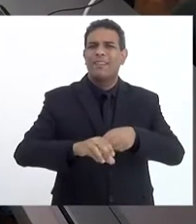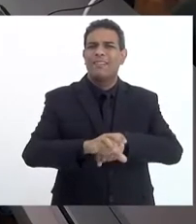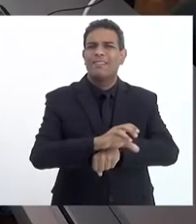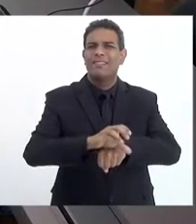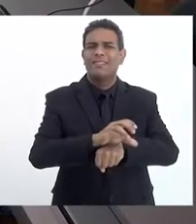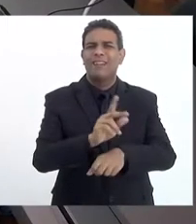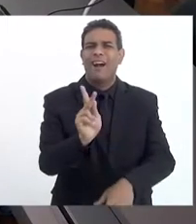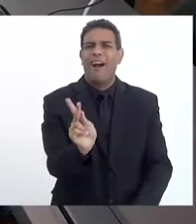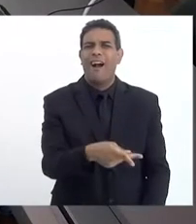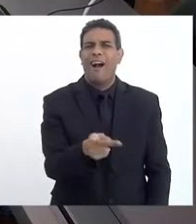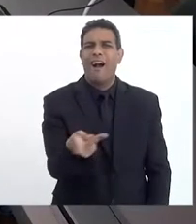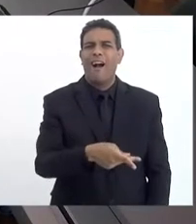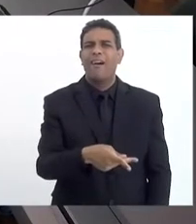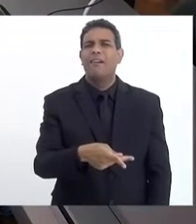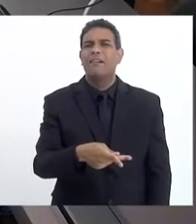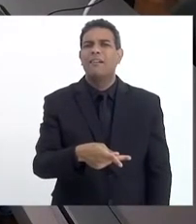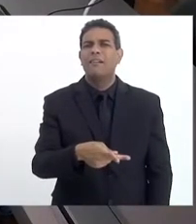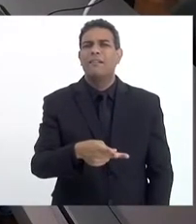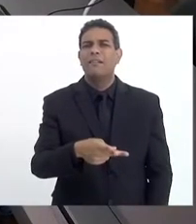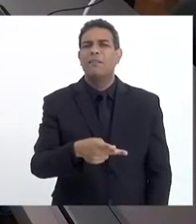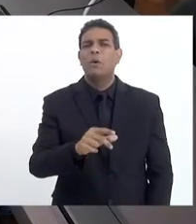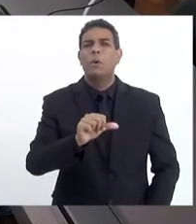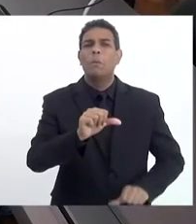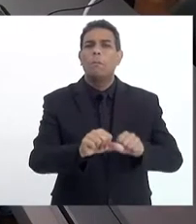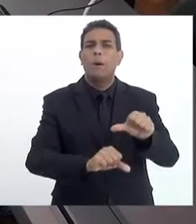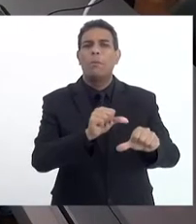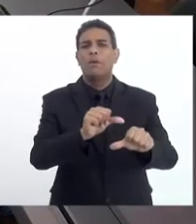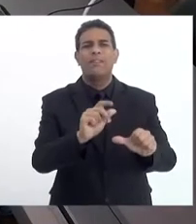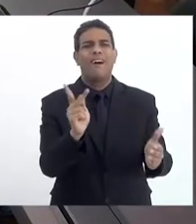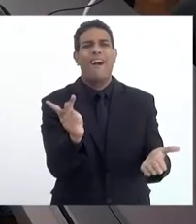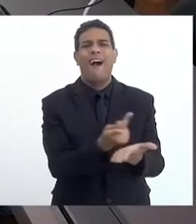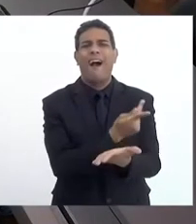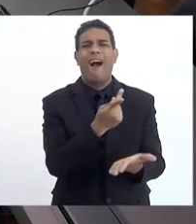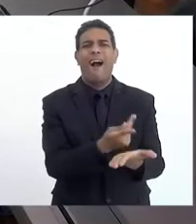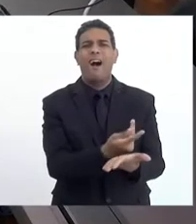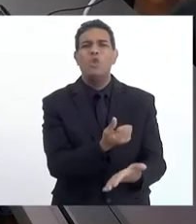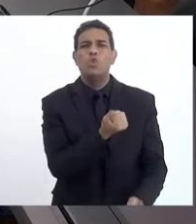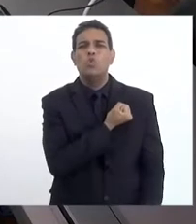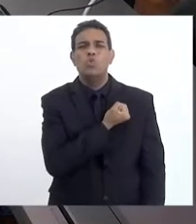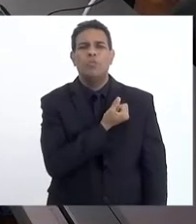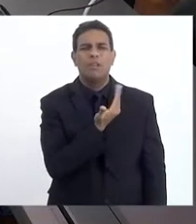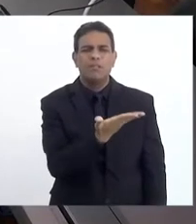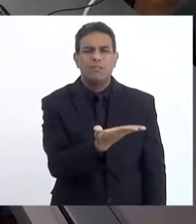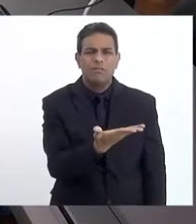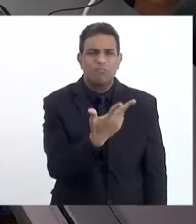Projeto de lei 3869/2021, que altera, não está errado. Deixa eu ver.